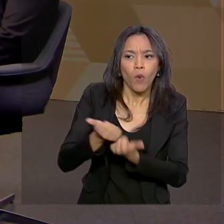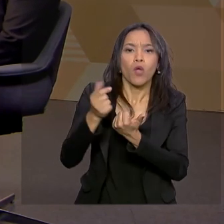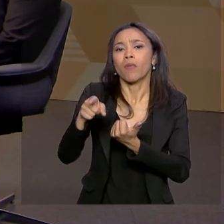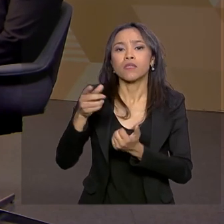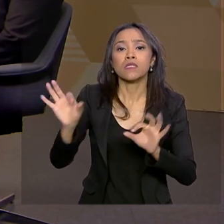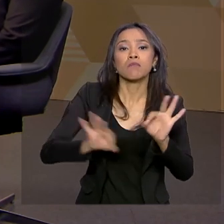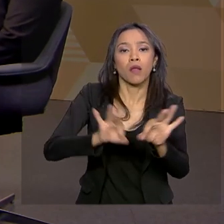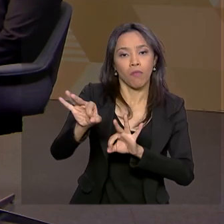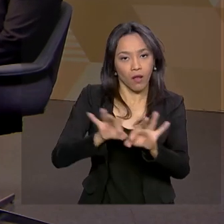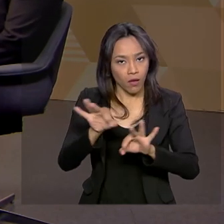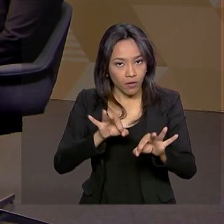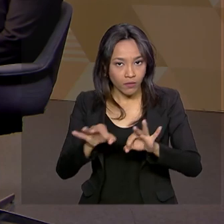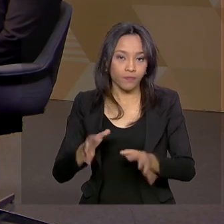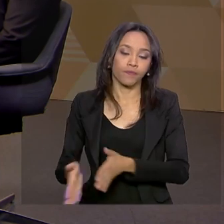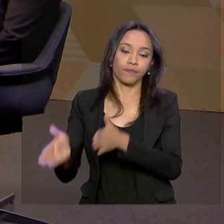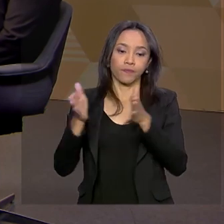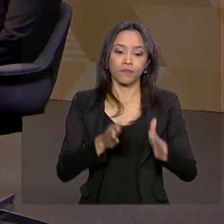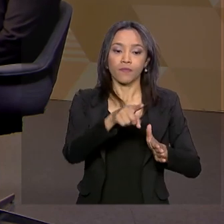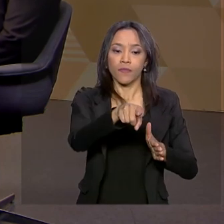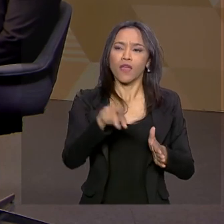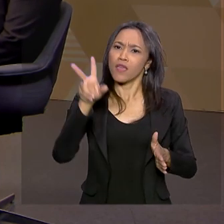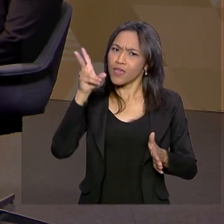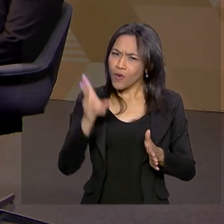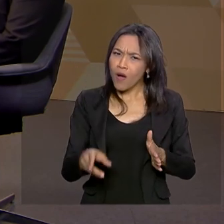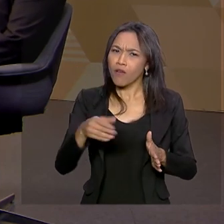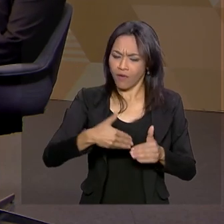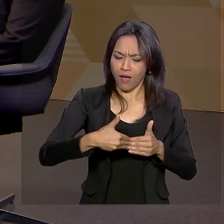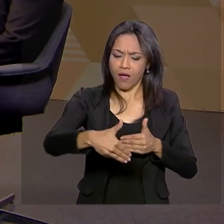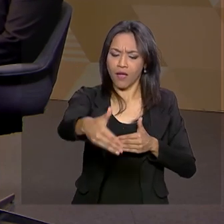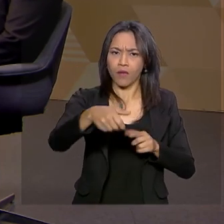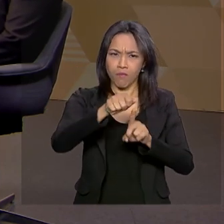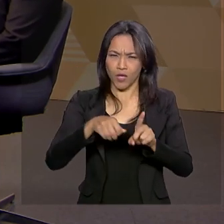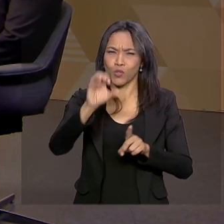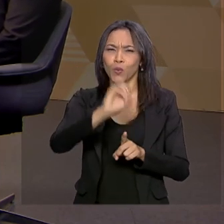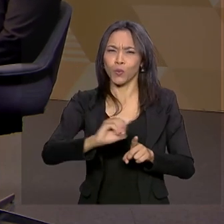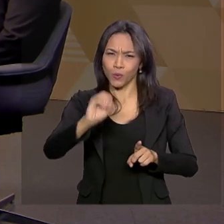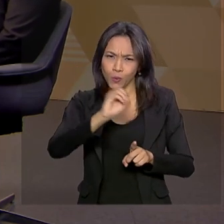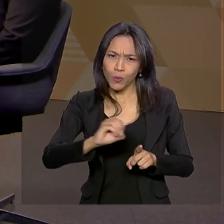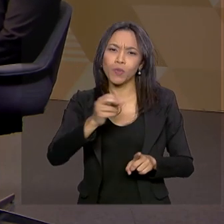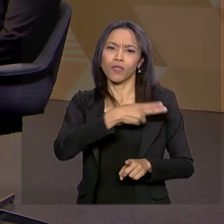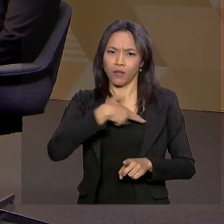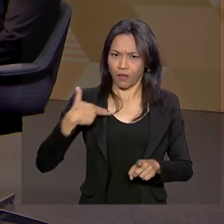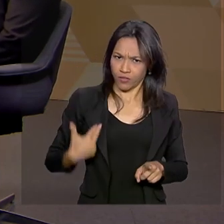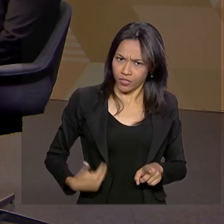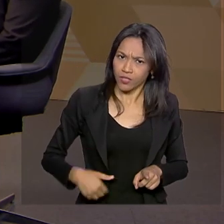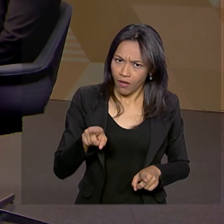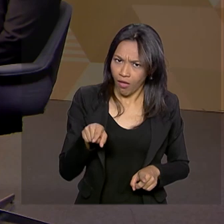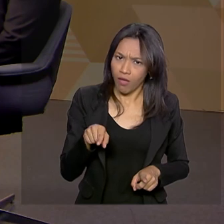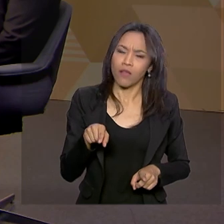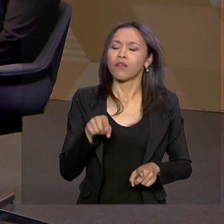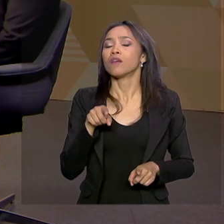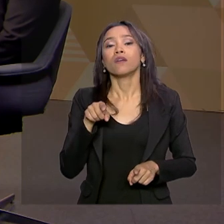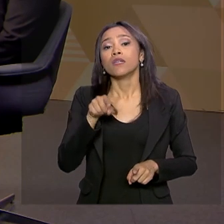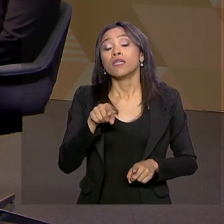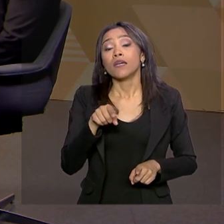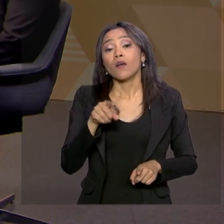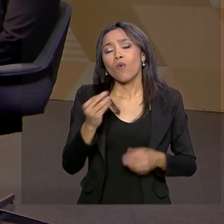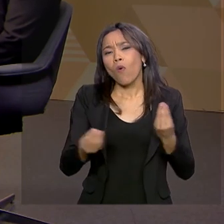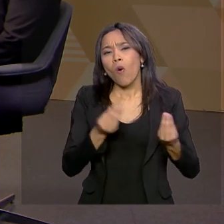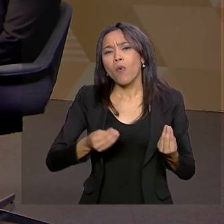nível. Como que vai ocorrer em outubro na China? Qual que é a expectativa em relação a esses